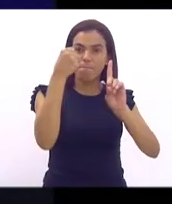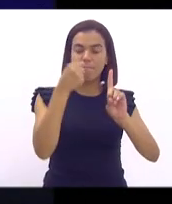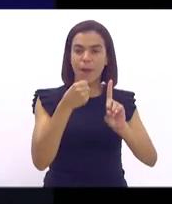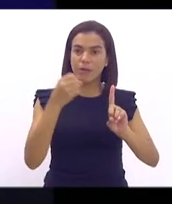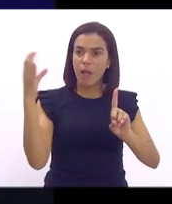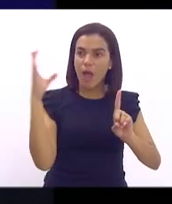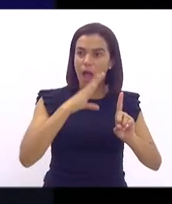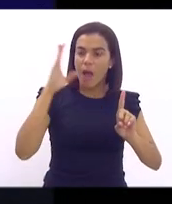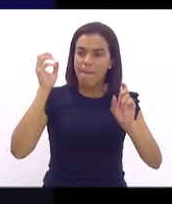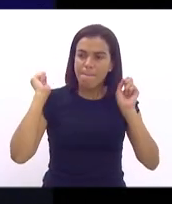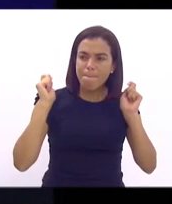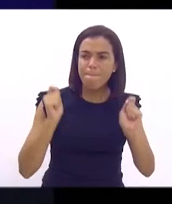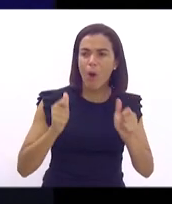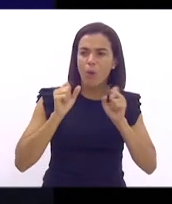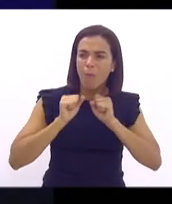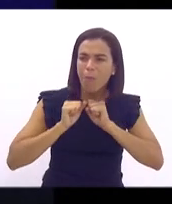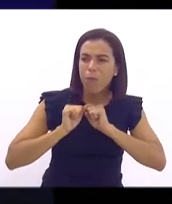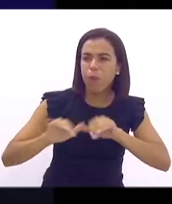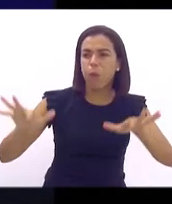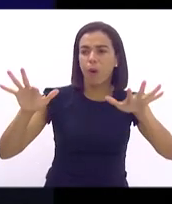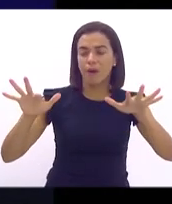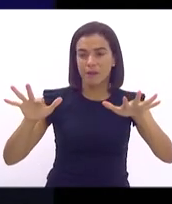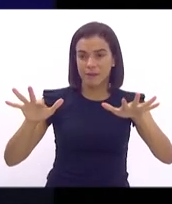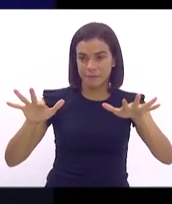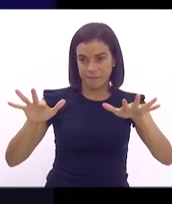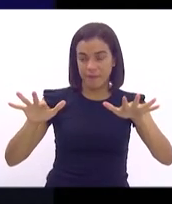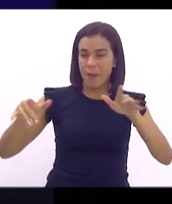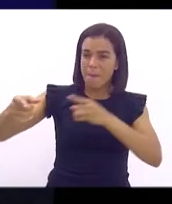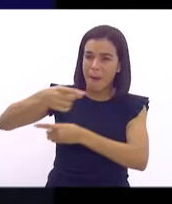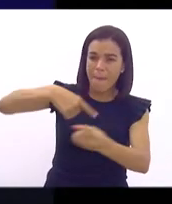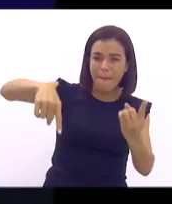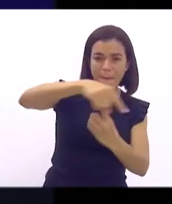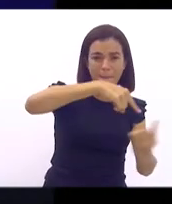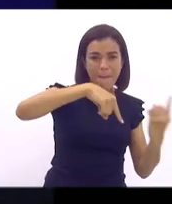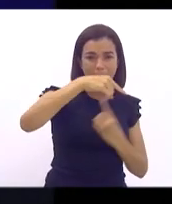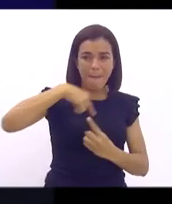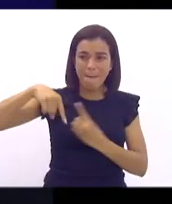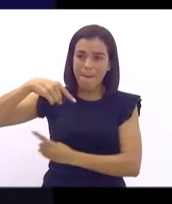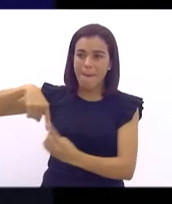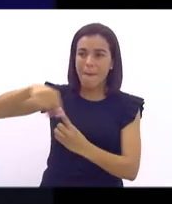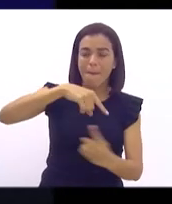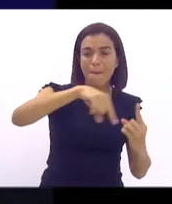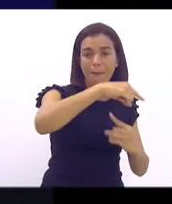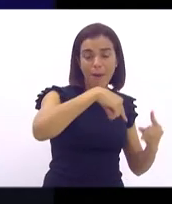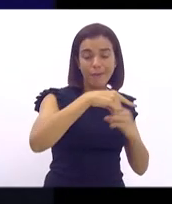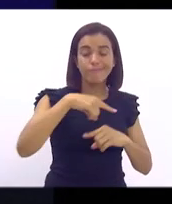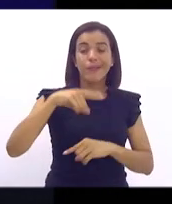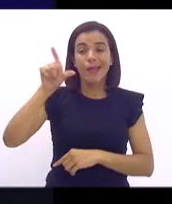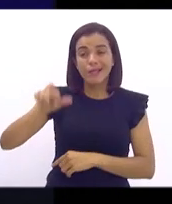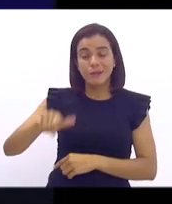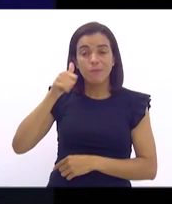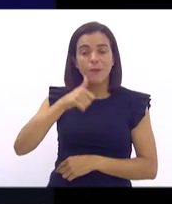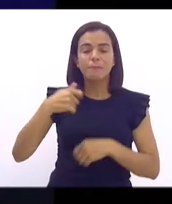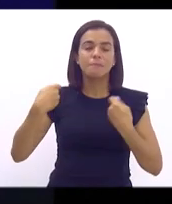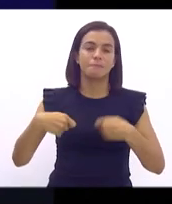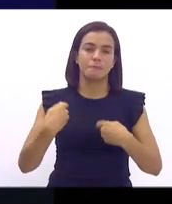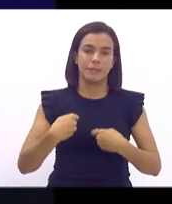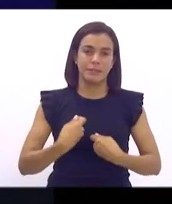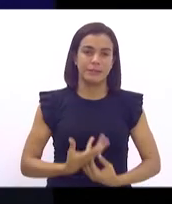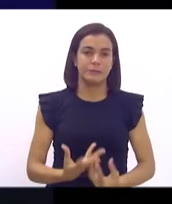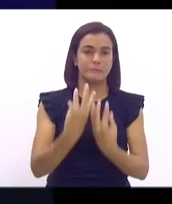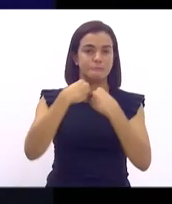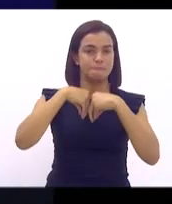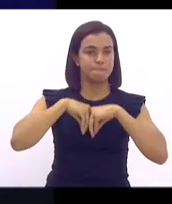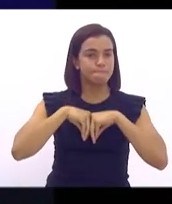velocidade com a qual essa informação gira e roda, né, ela precisa de recurso interno,